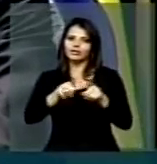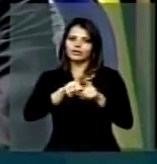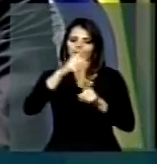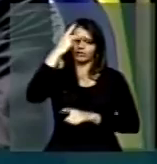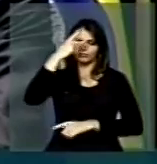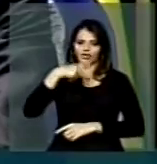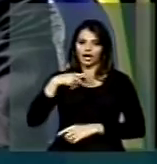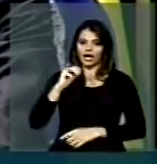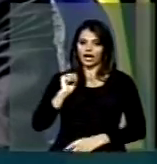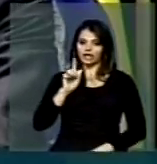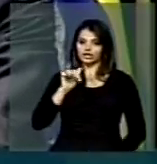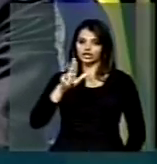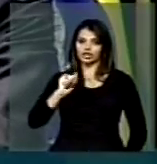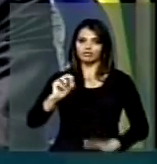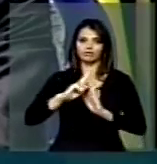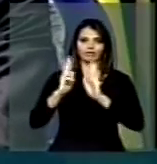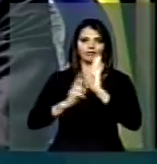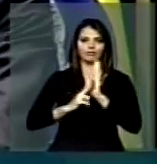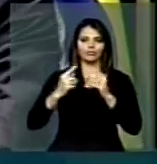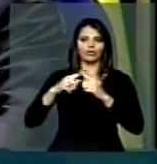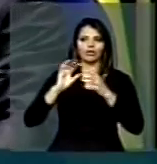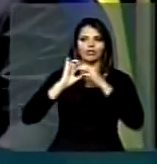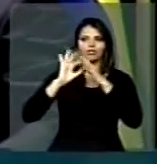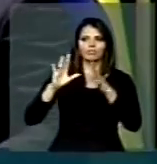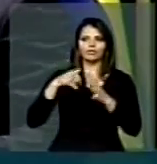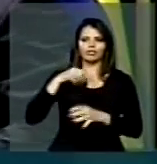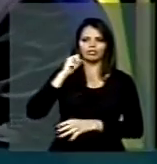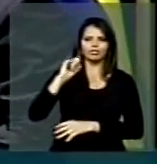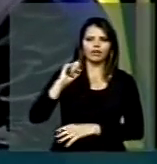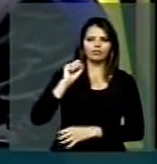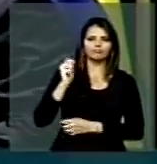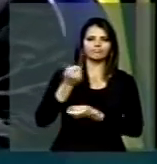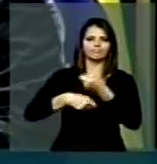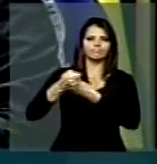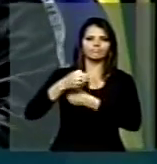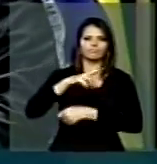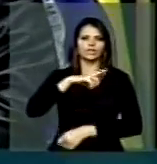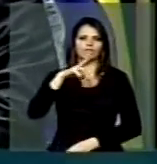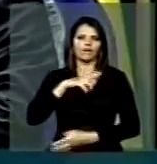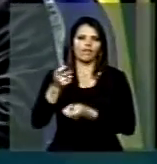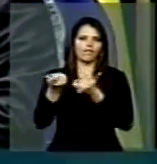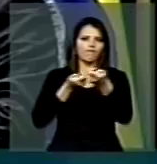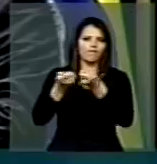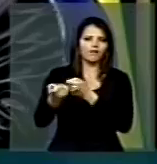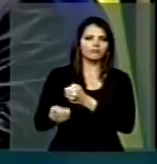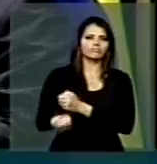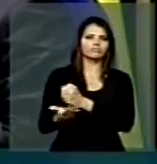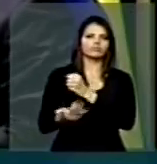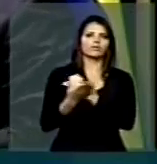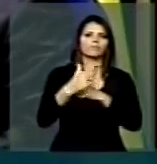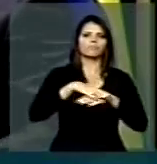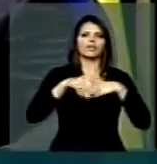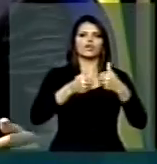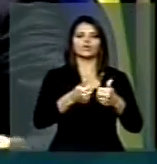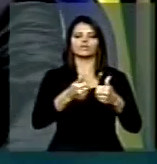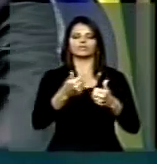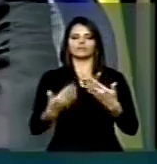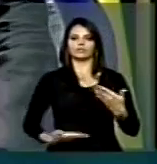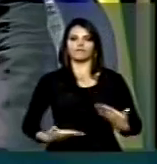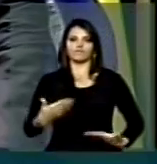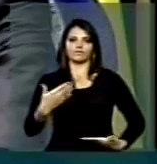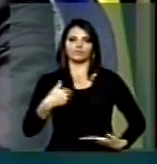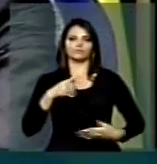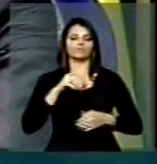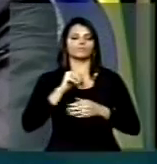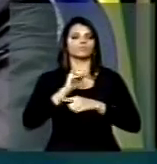reguladoras, livrando-as da captura por interesses privados e impondo a melhoria da qualidade na prestação dos serviços e resguardando